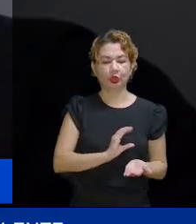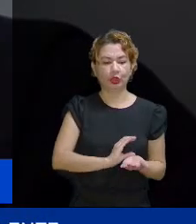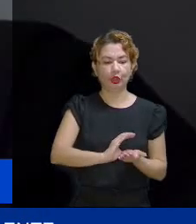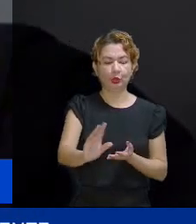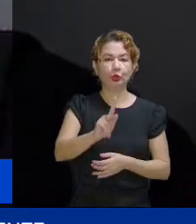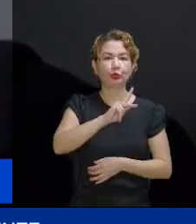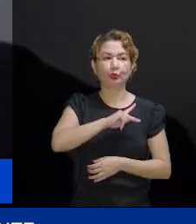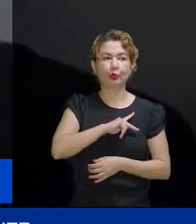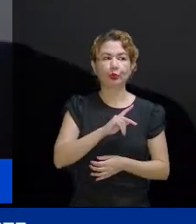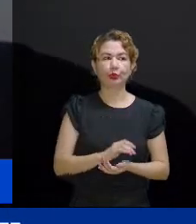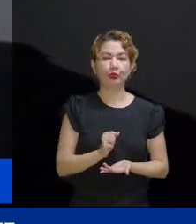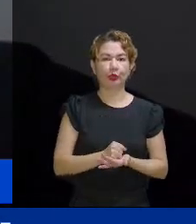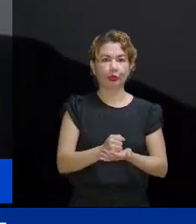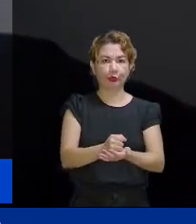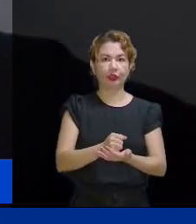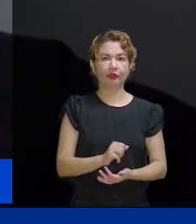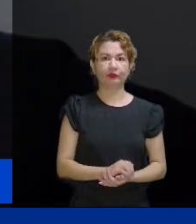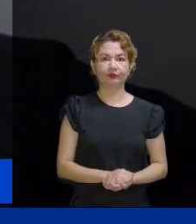recurso público.